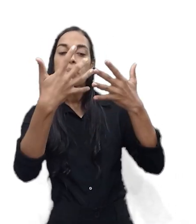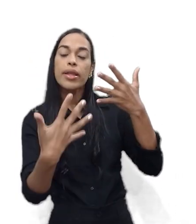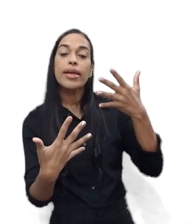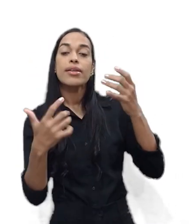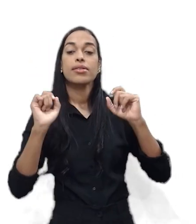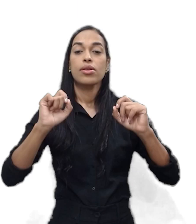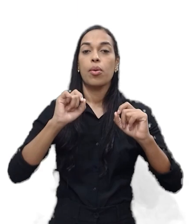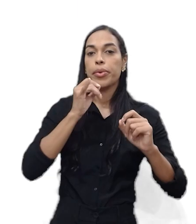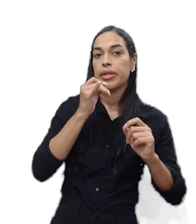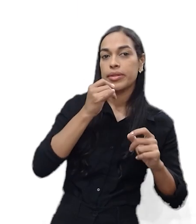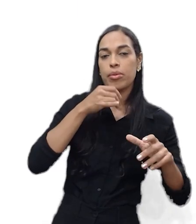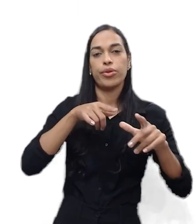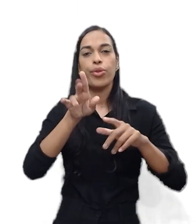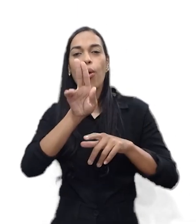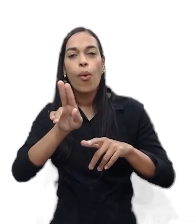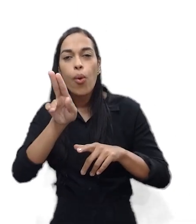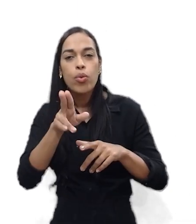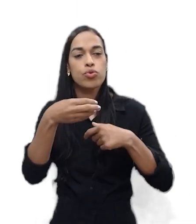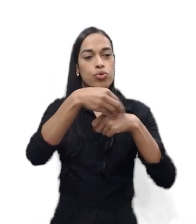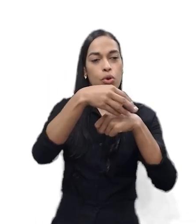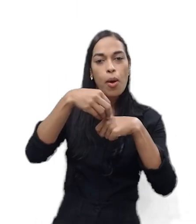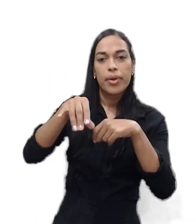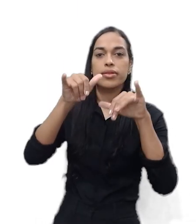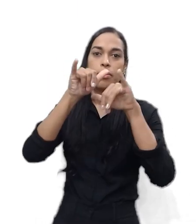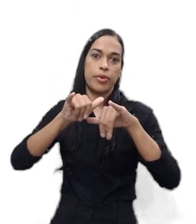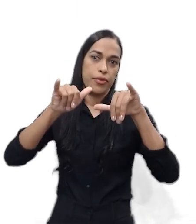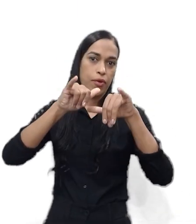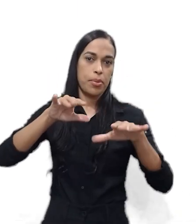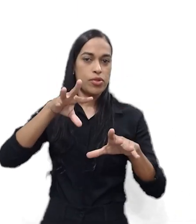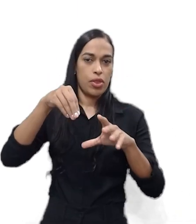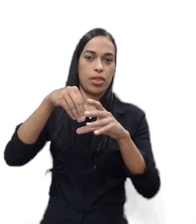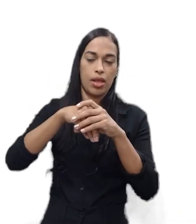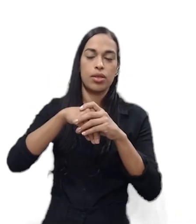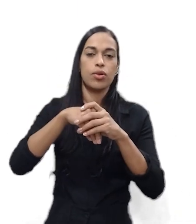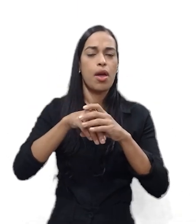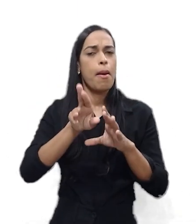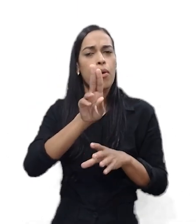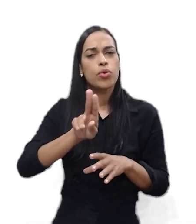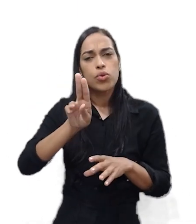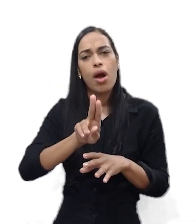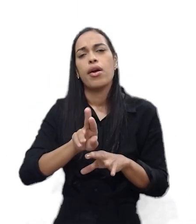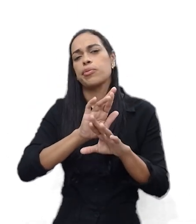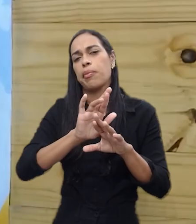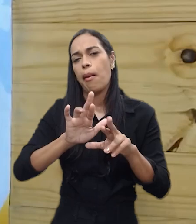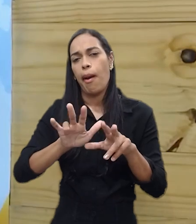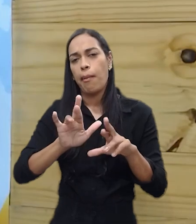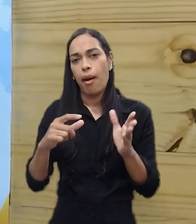na construção, manipulação e compartilhamento de banco de dados entre diversos usuários e